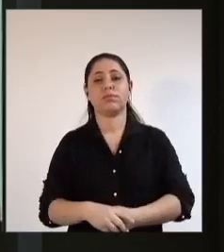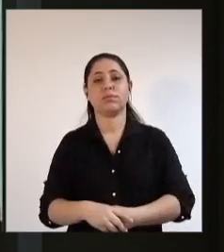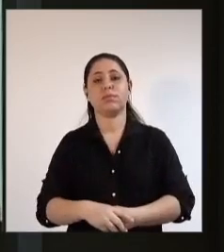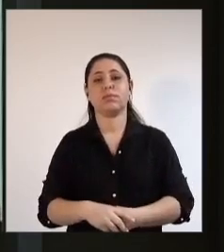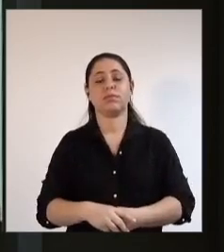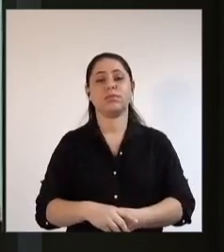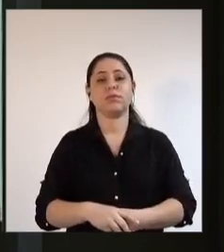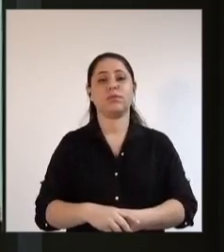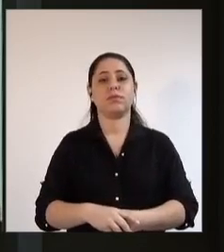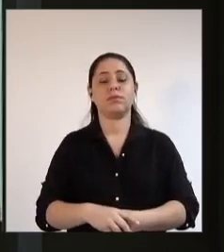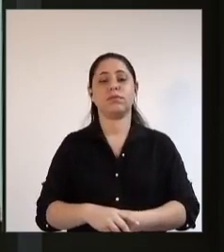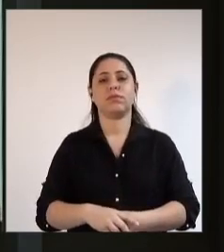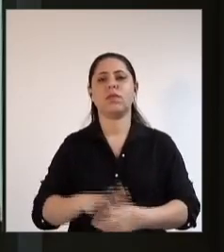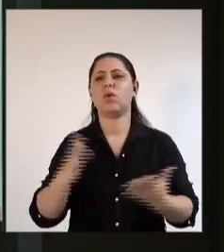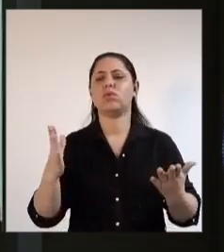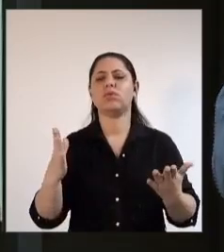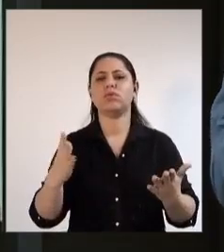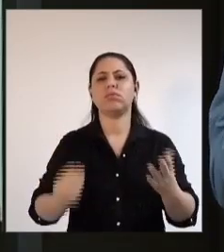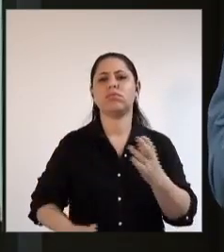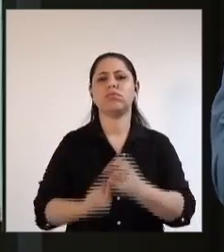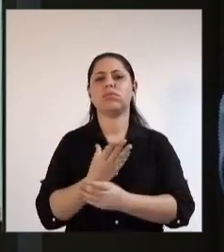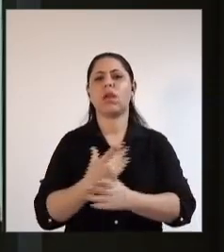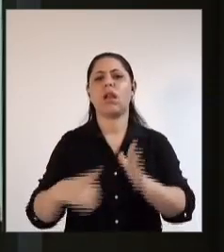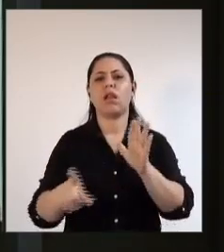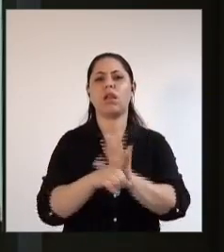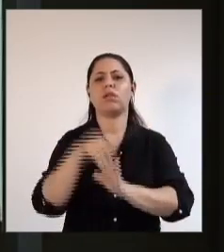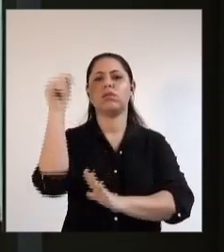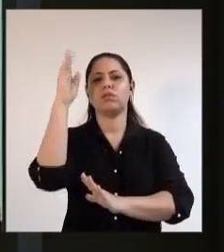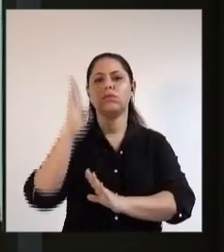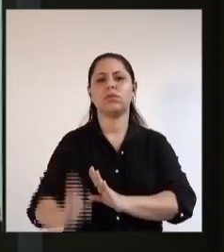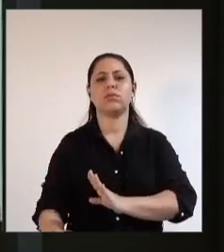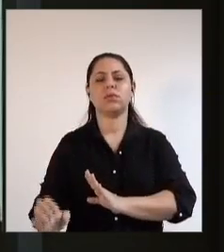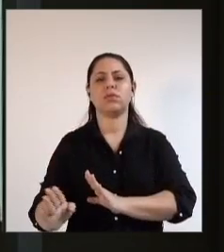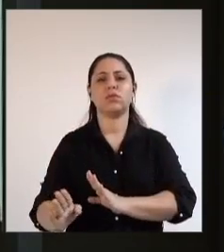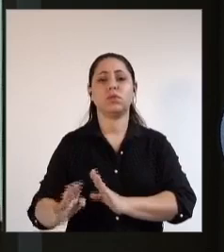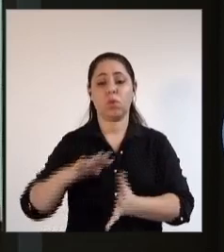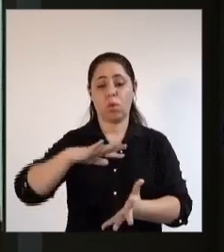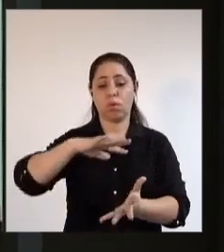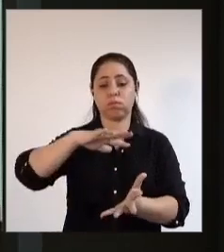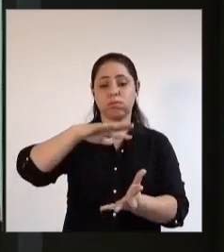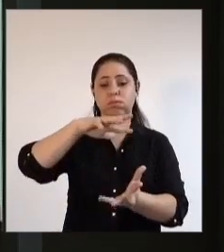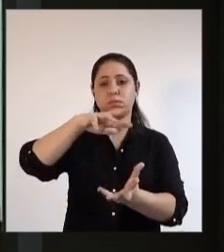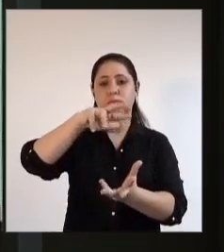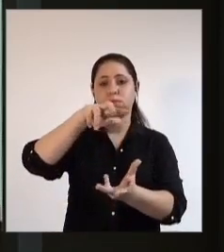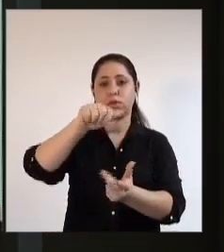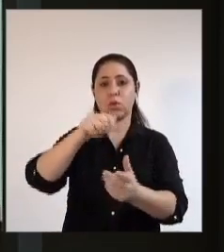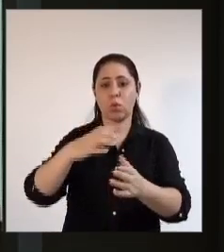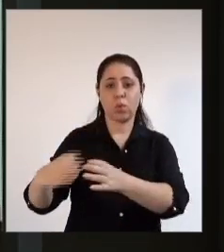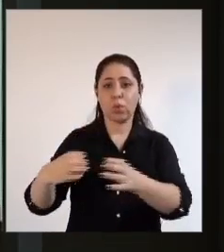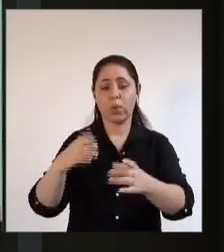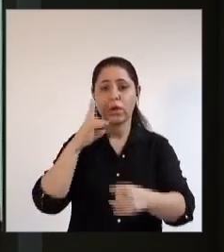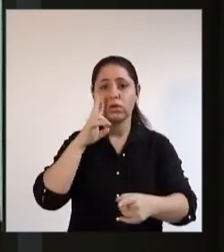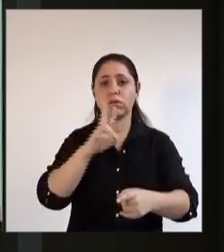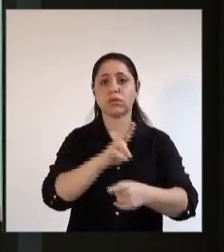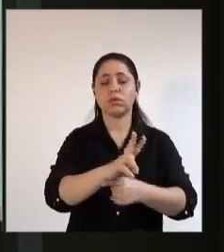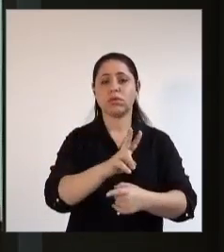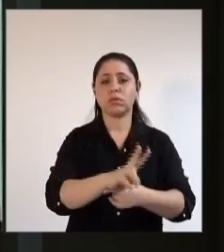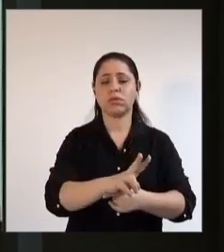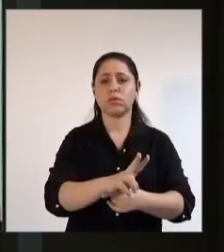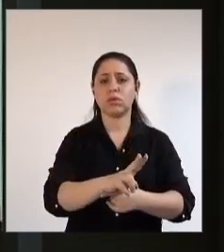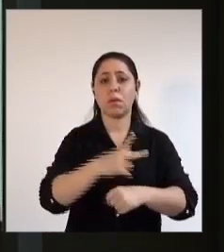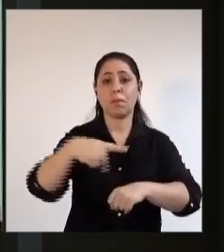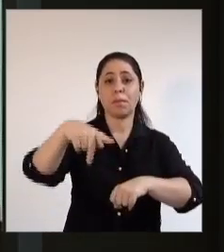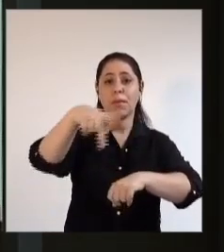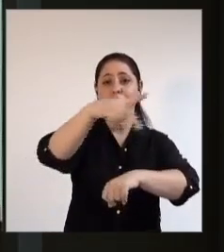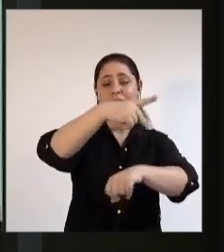mas de onde é que vem então a legislação brasileira nonino âmbito mundial as unidades de conservação elas são conhecidas